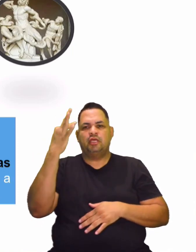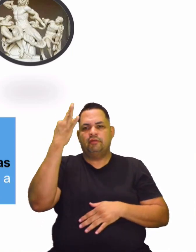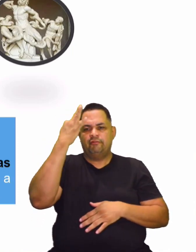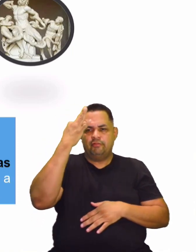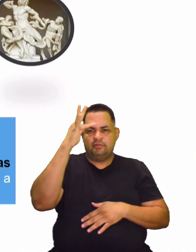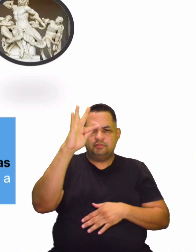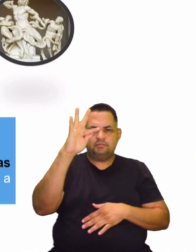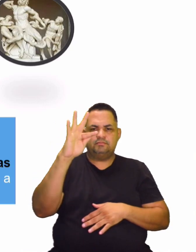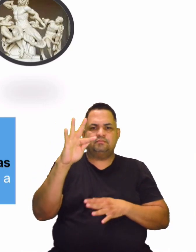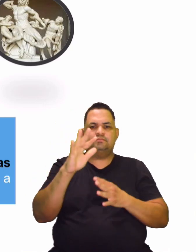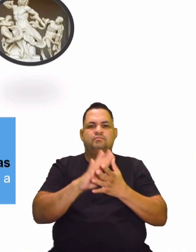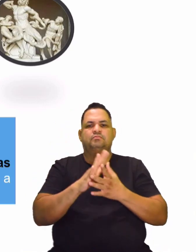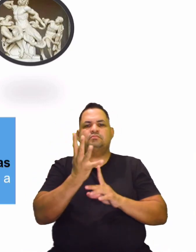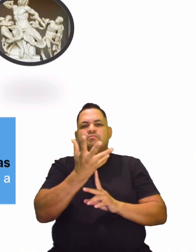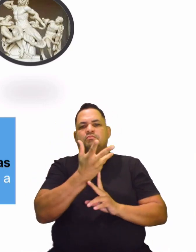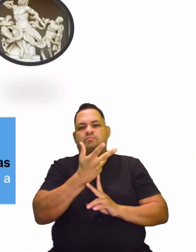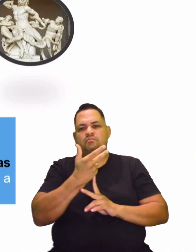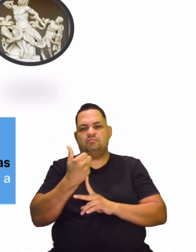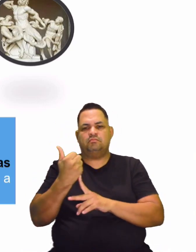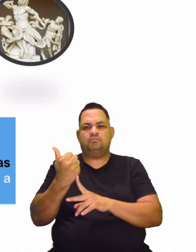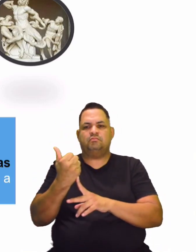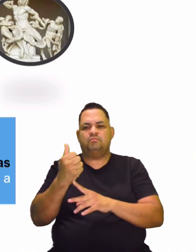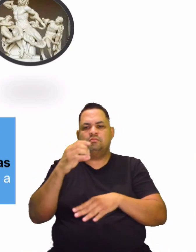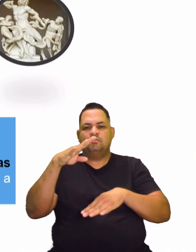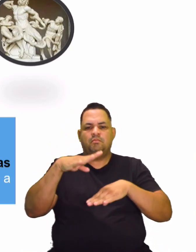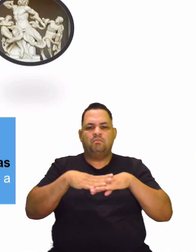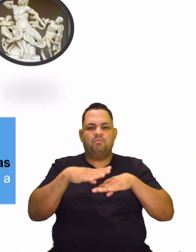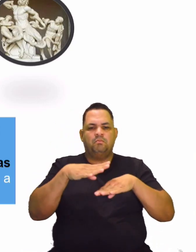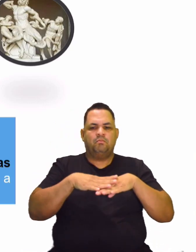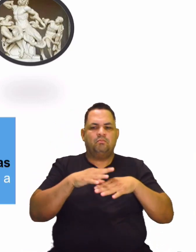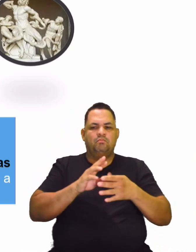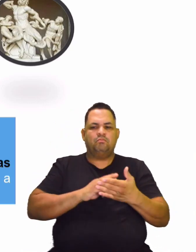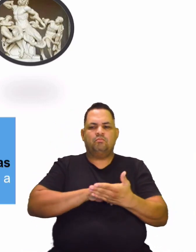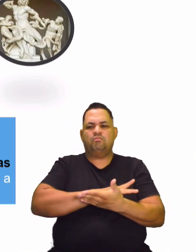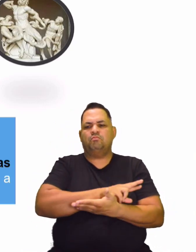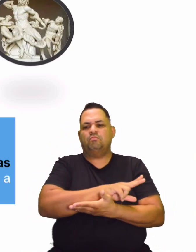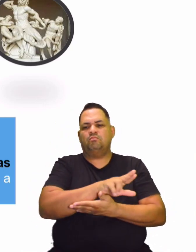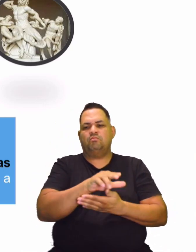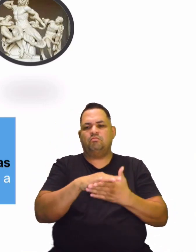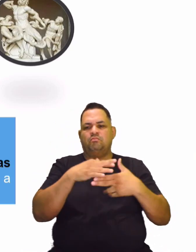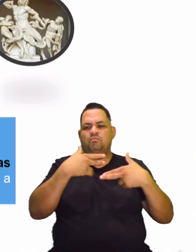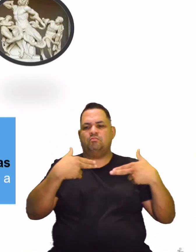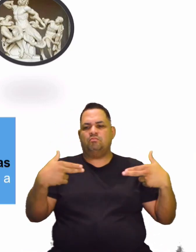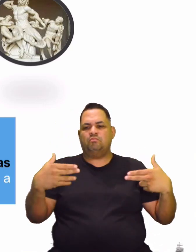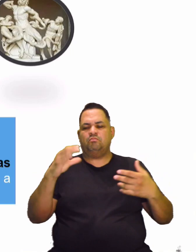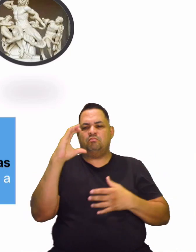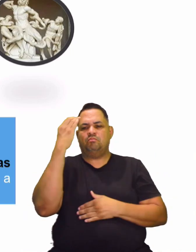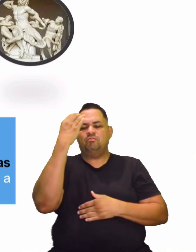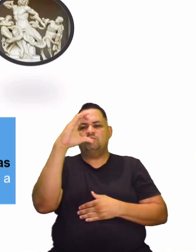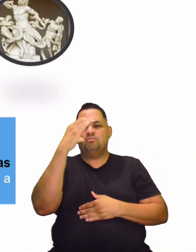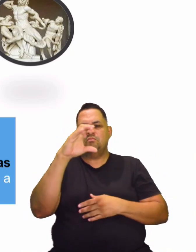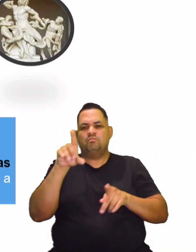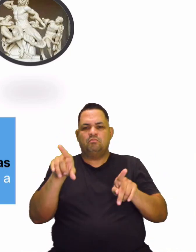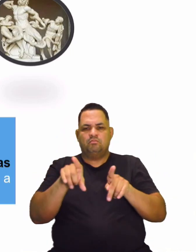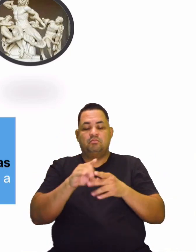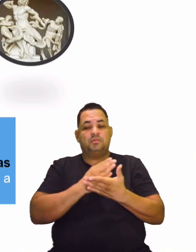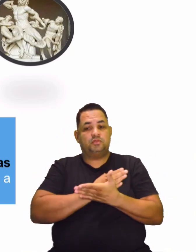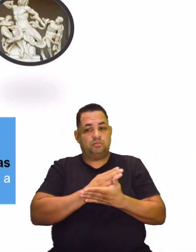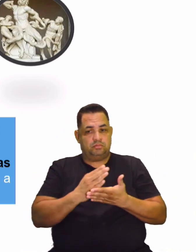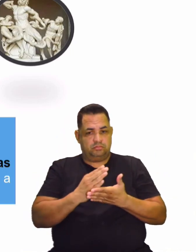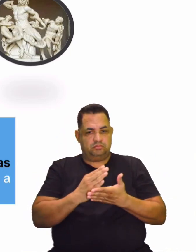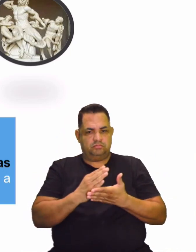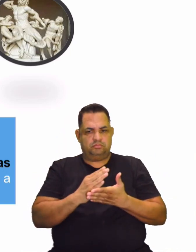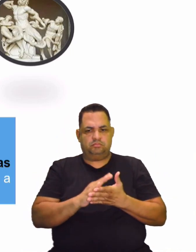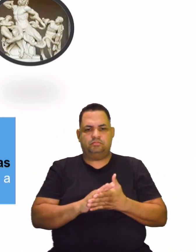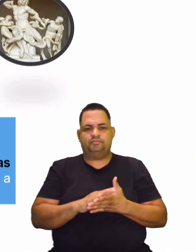filosofia, arte, matemática e muitas outras áreas da ciência, eles deram início. Nós vamos discutir isso,